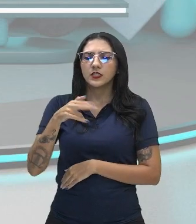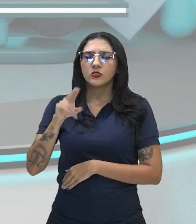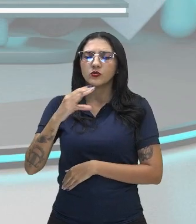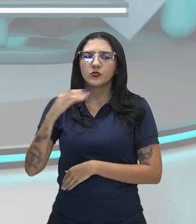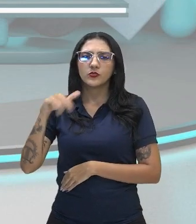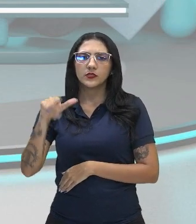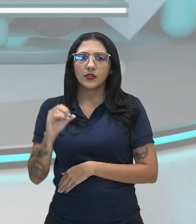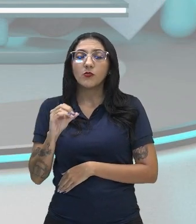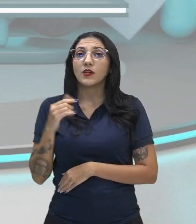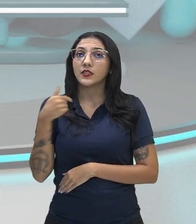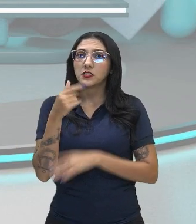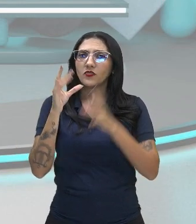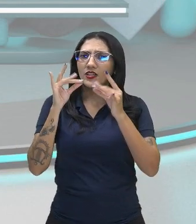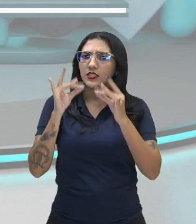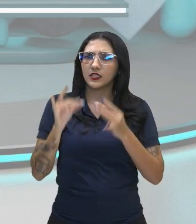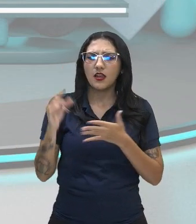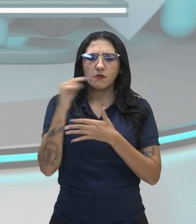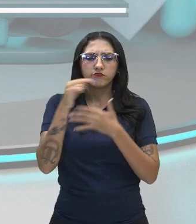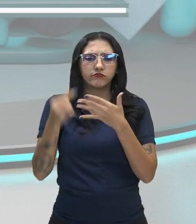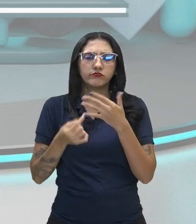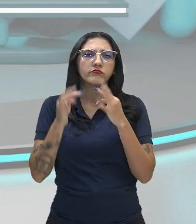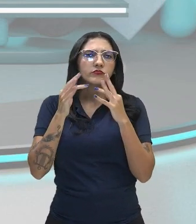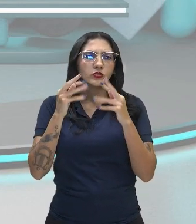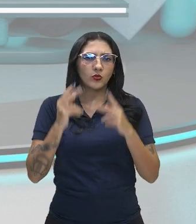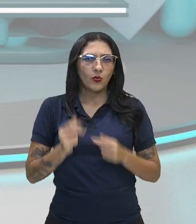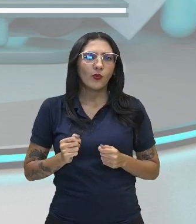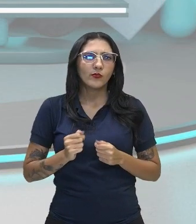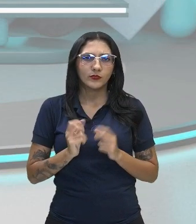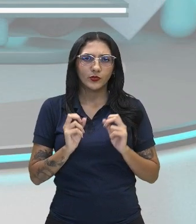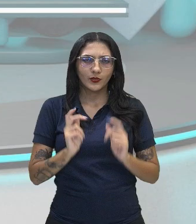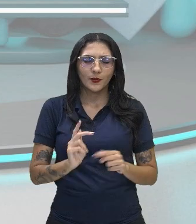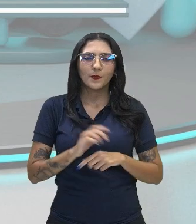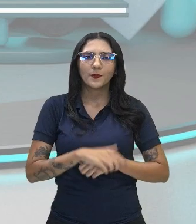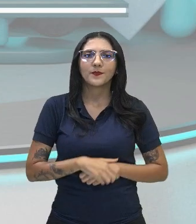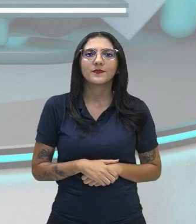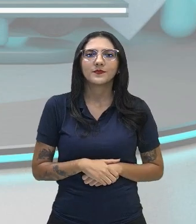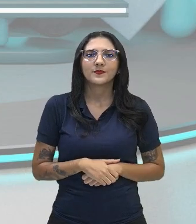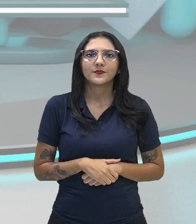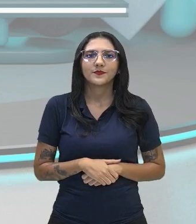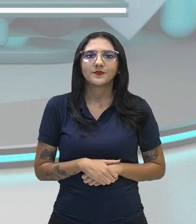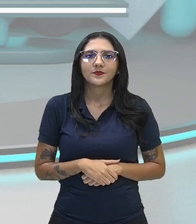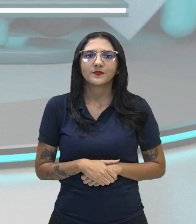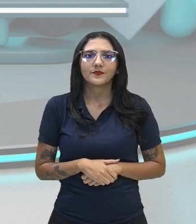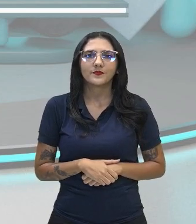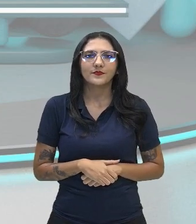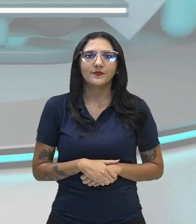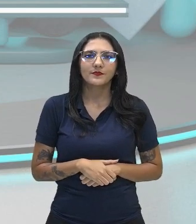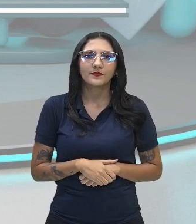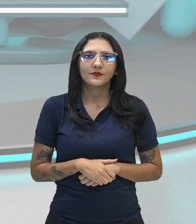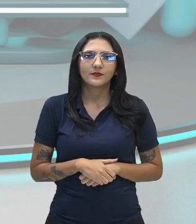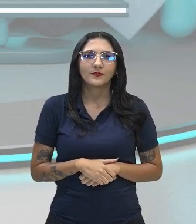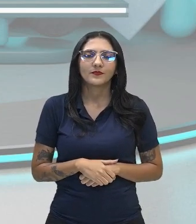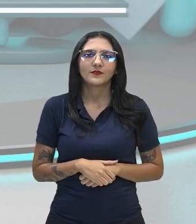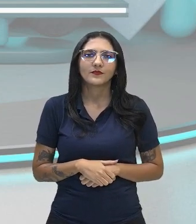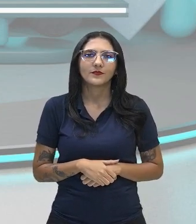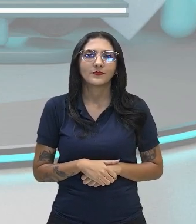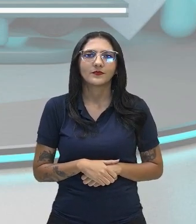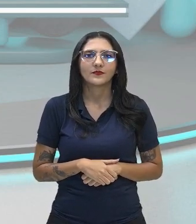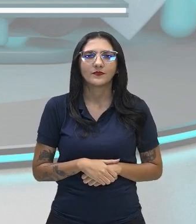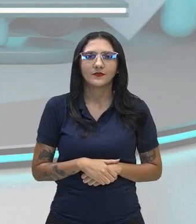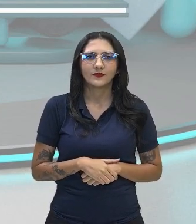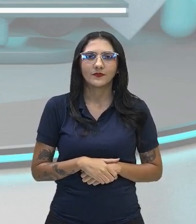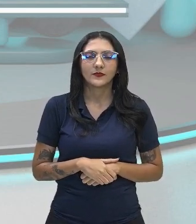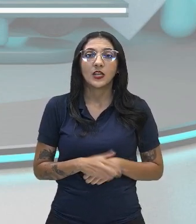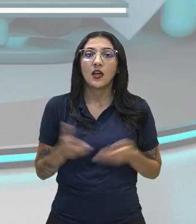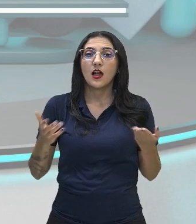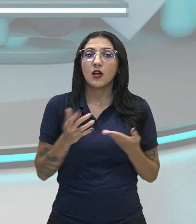um desses tipos textuais, certo? Muito bem. Vamos então agora ver a